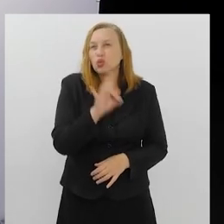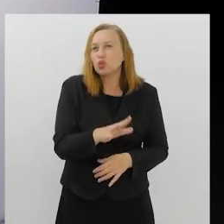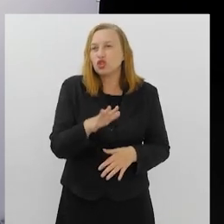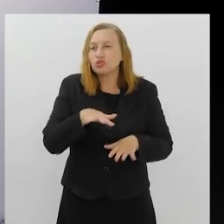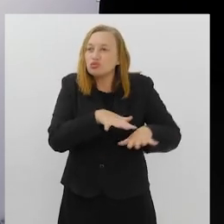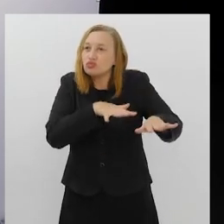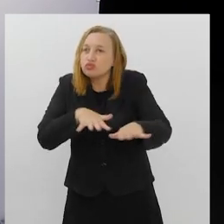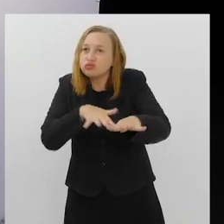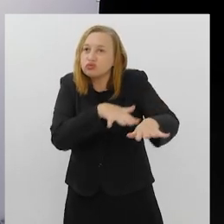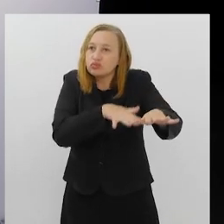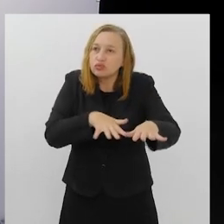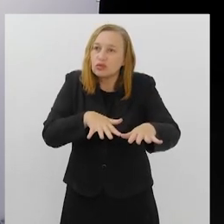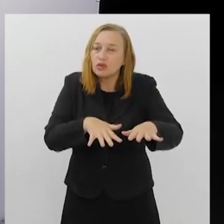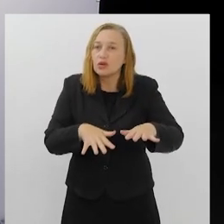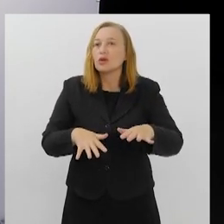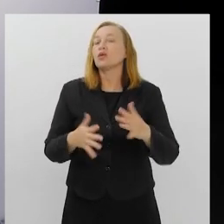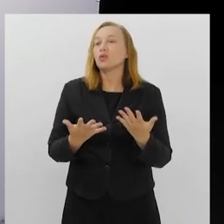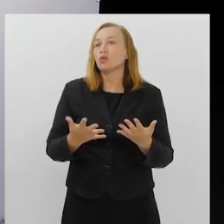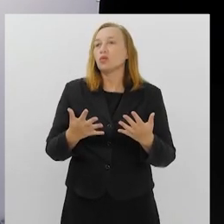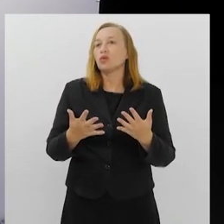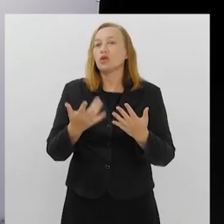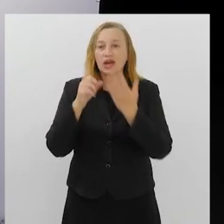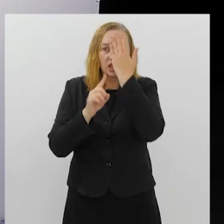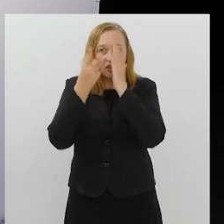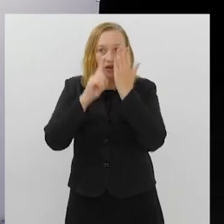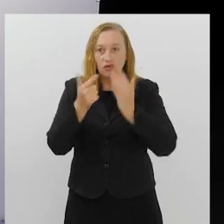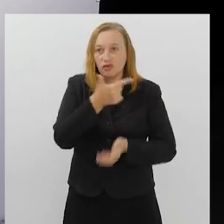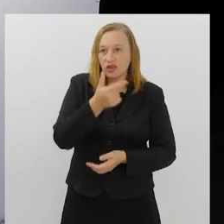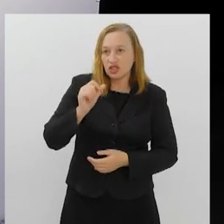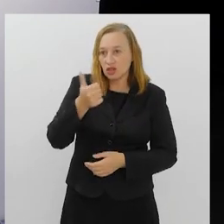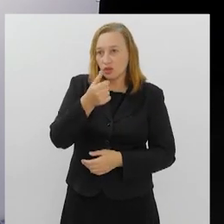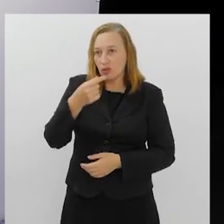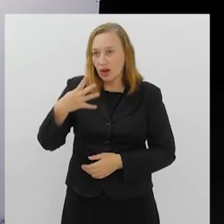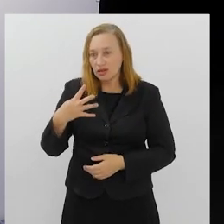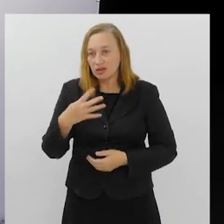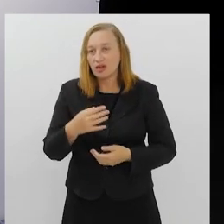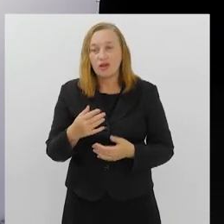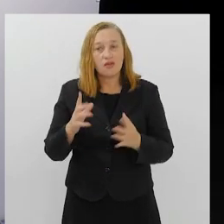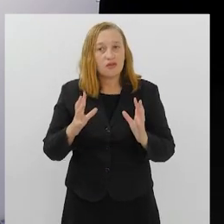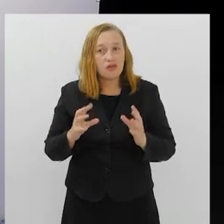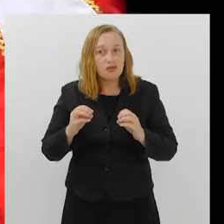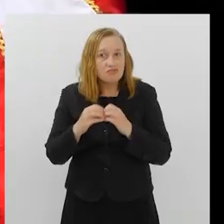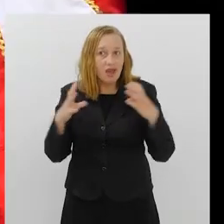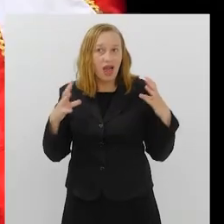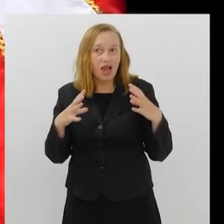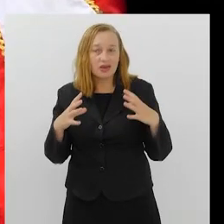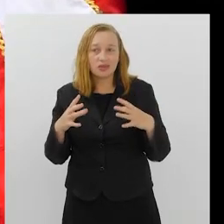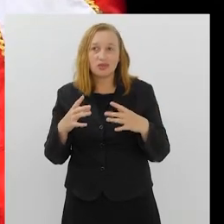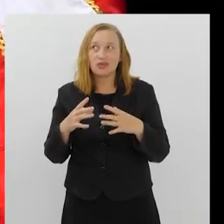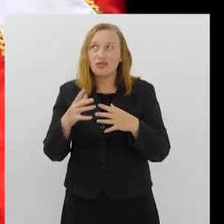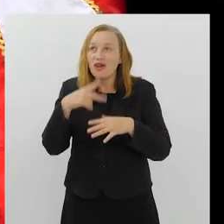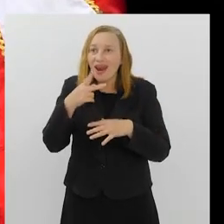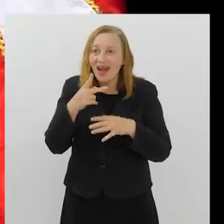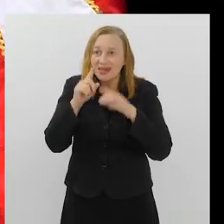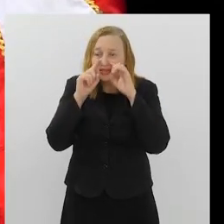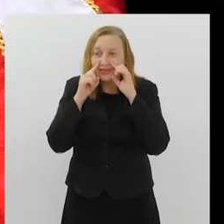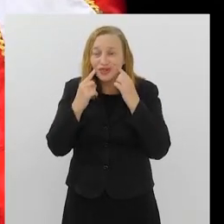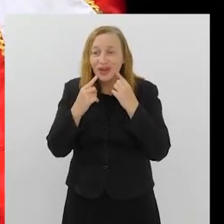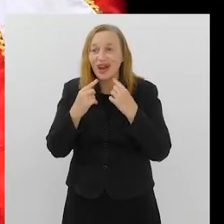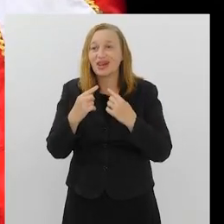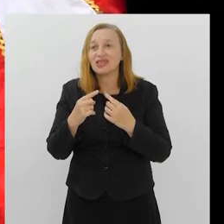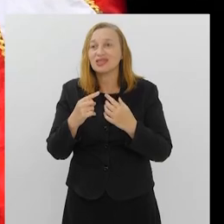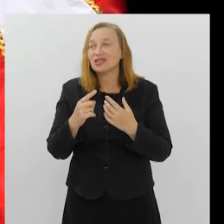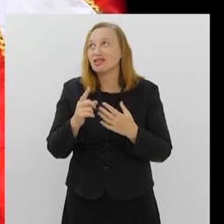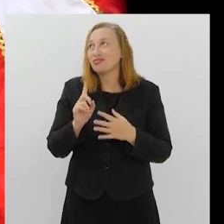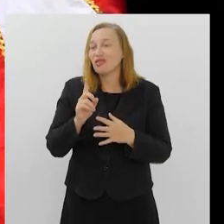último desfile que nós fizemos lá? Carnaval 24 do Lunário Perpétuo. Foi mágico, né? Só de falar assim, dá vontade de chorar. Eu